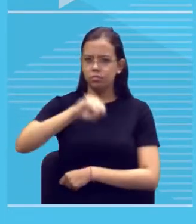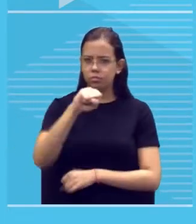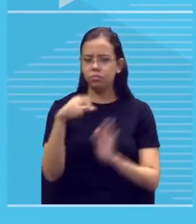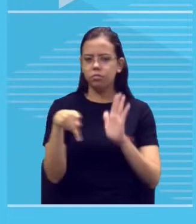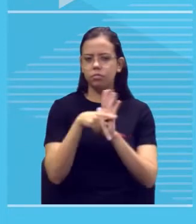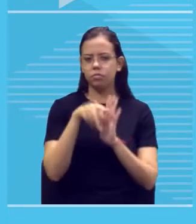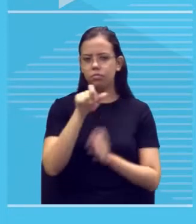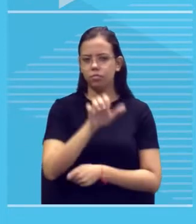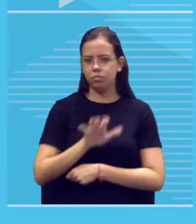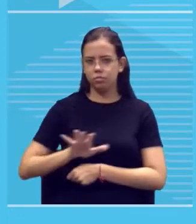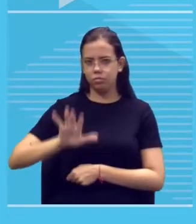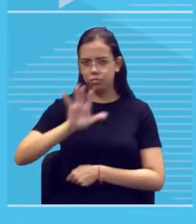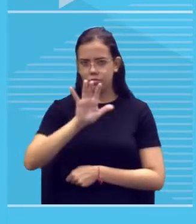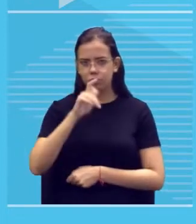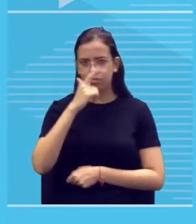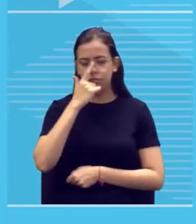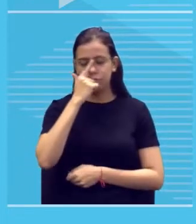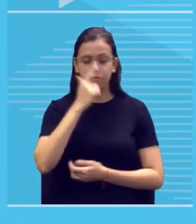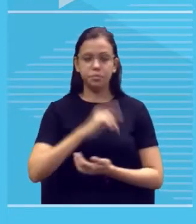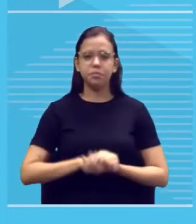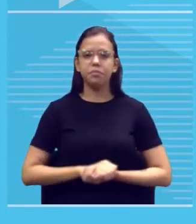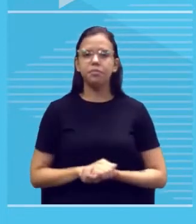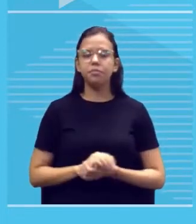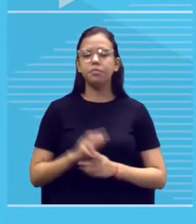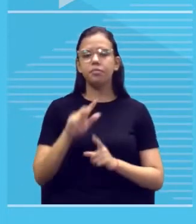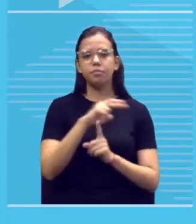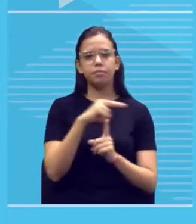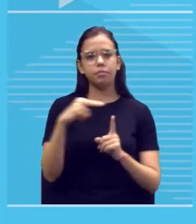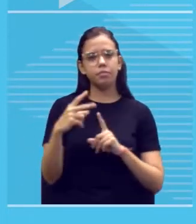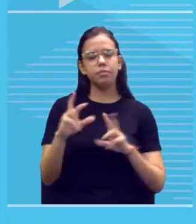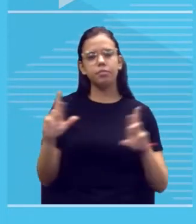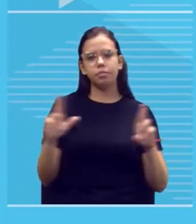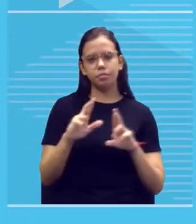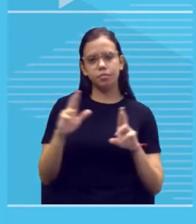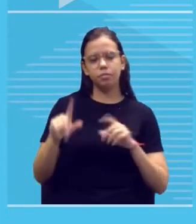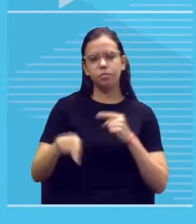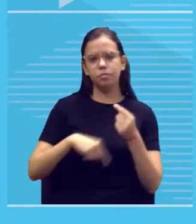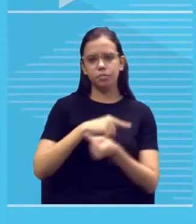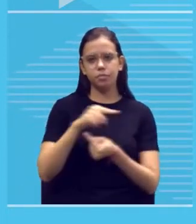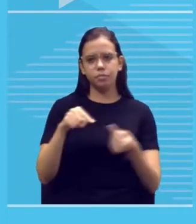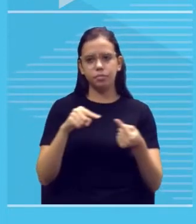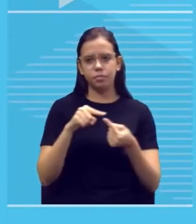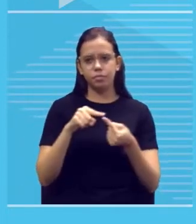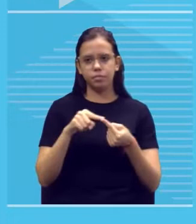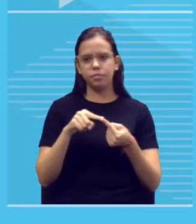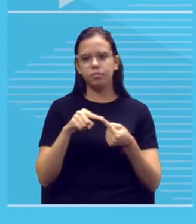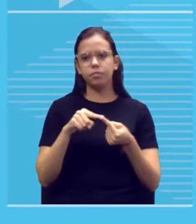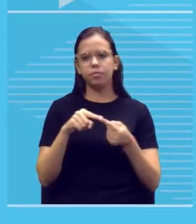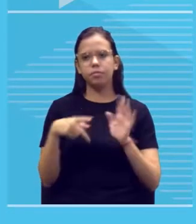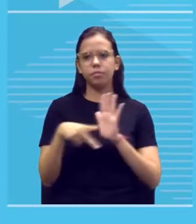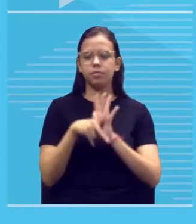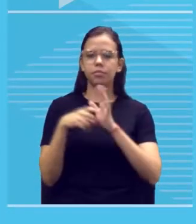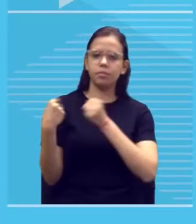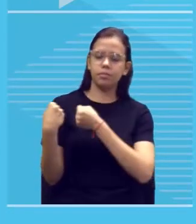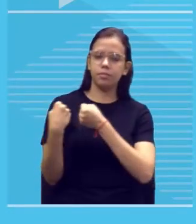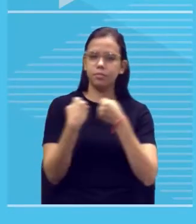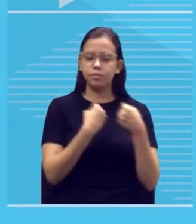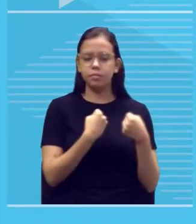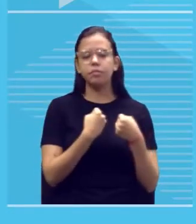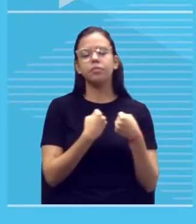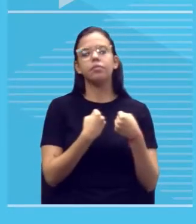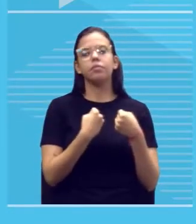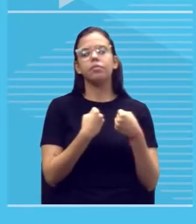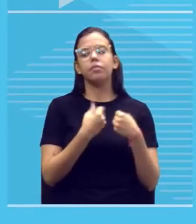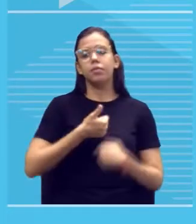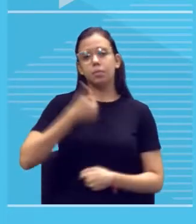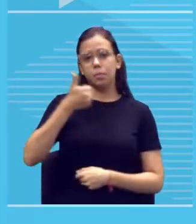a visão que ele desenvolveu acerca dos objetivos dos poderosos da segunda